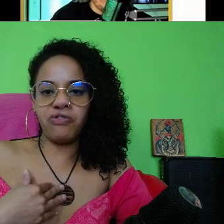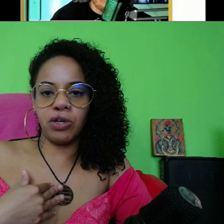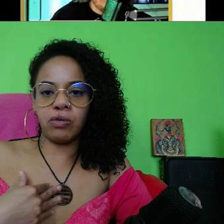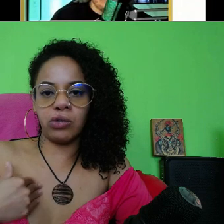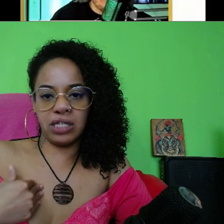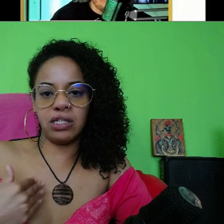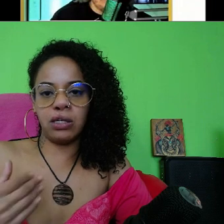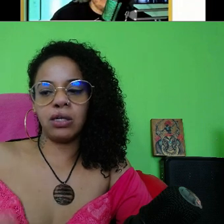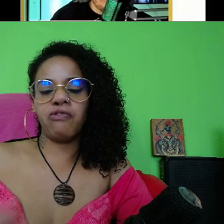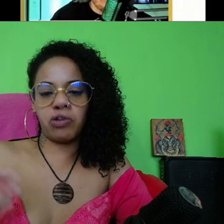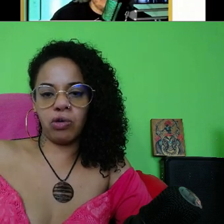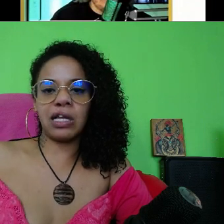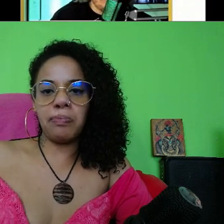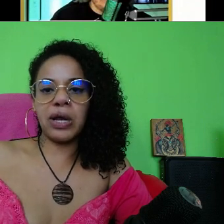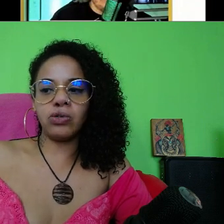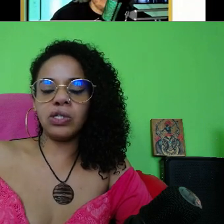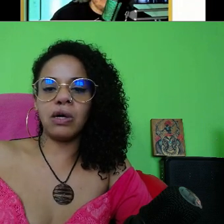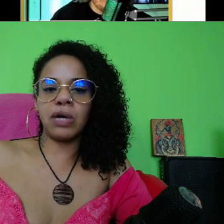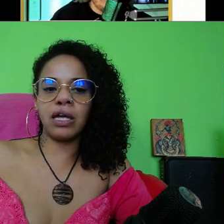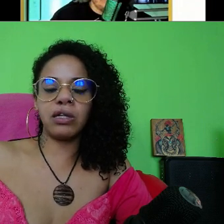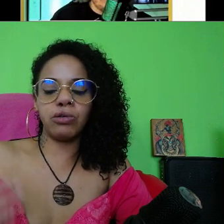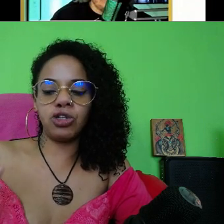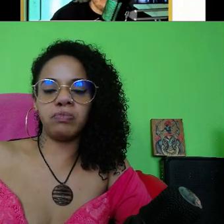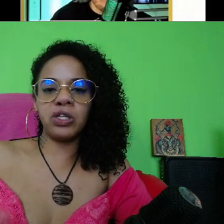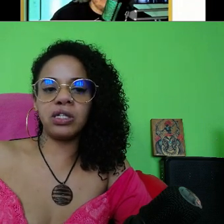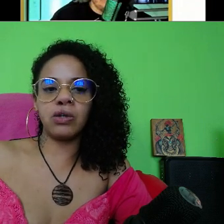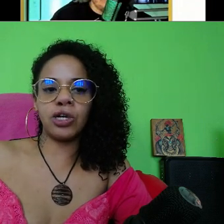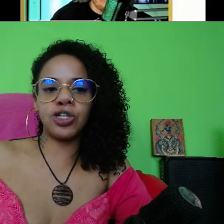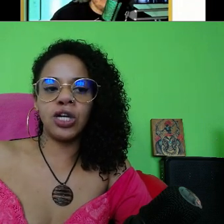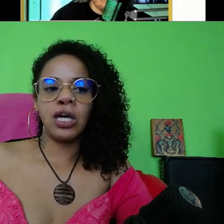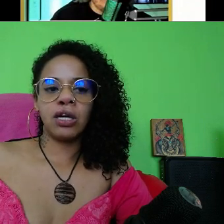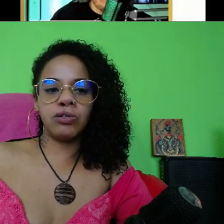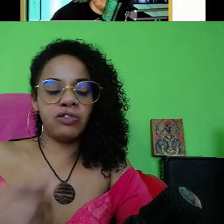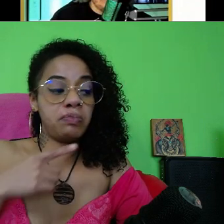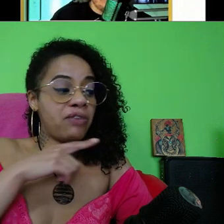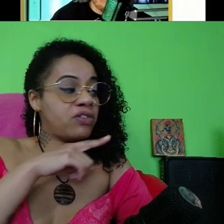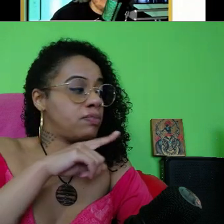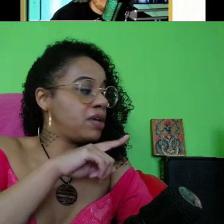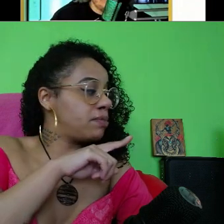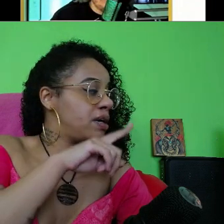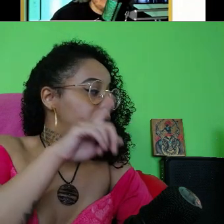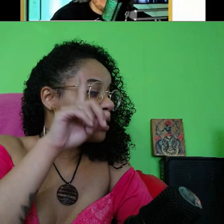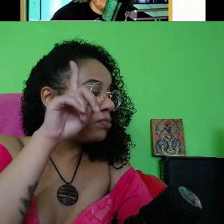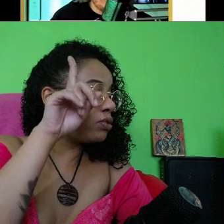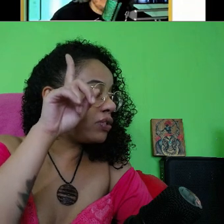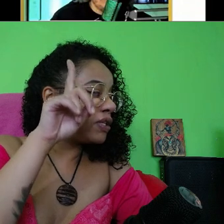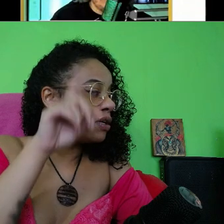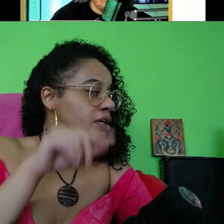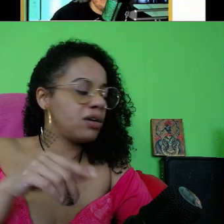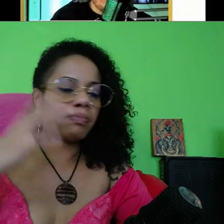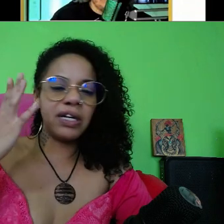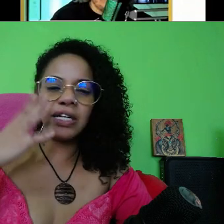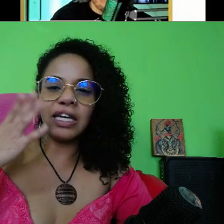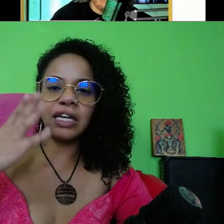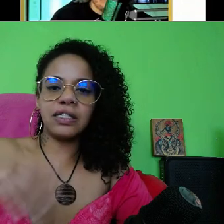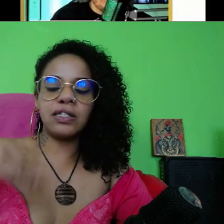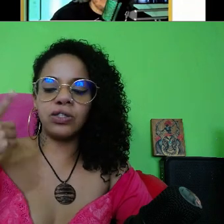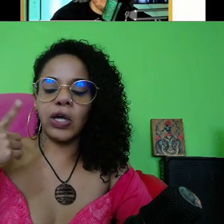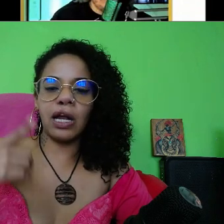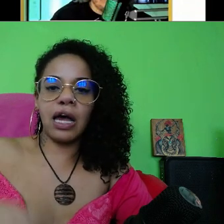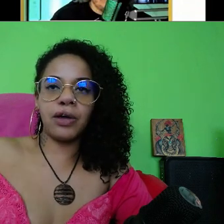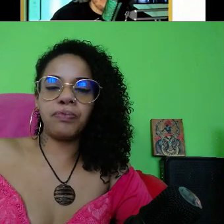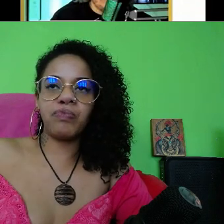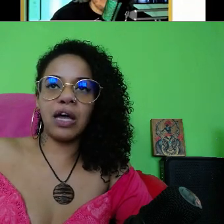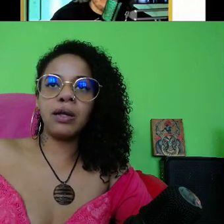adoção porque eu fui quando eu nasci colocada para adoção né então eu tive muita sorte inclusive minha mãe parece muito a ser branquinha